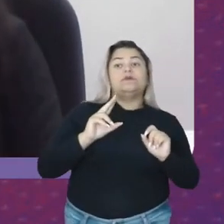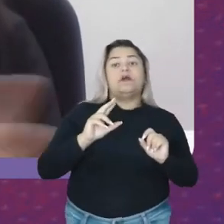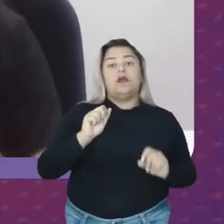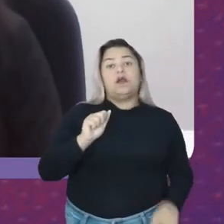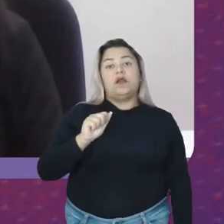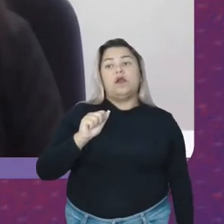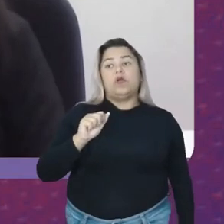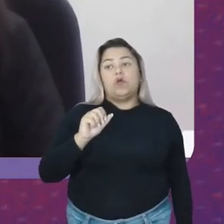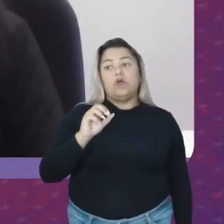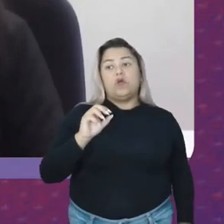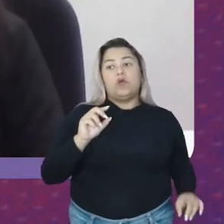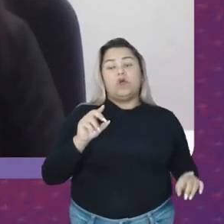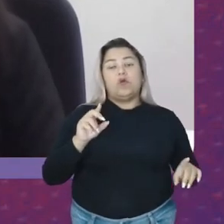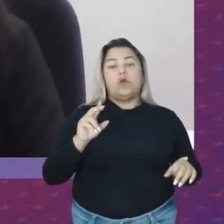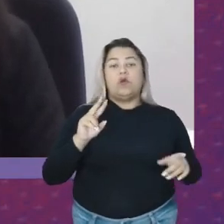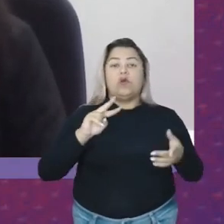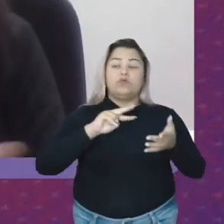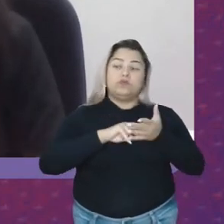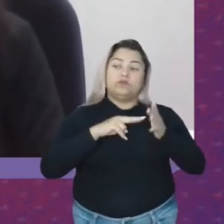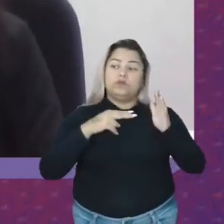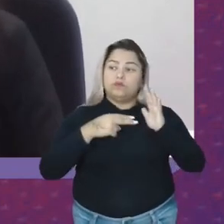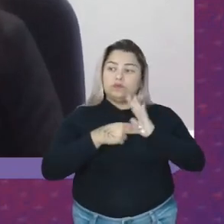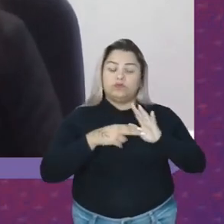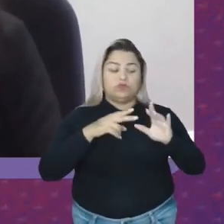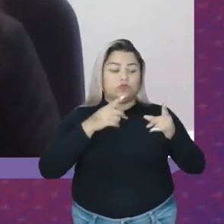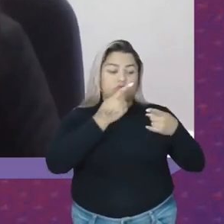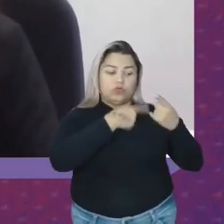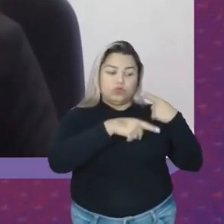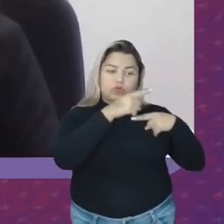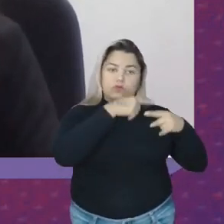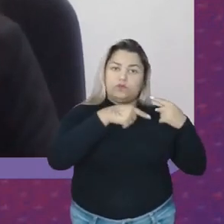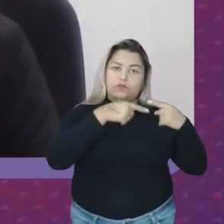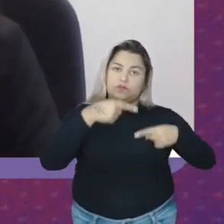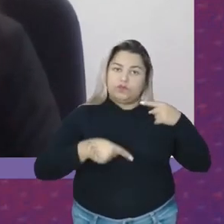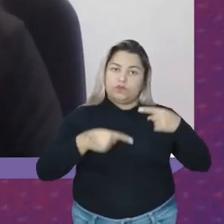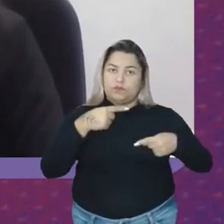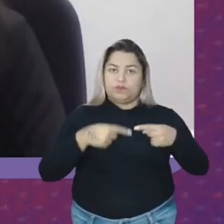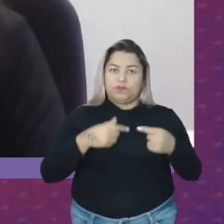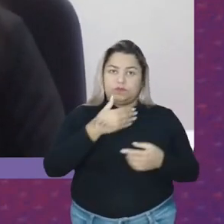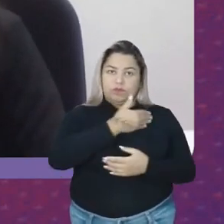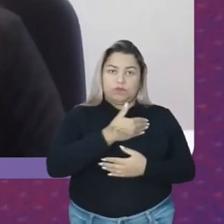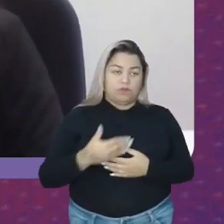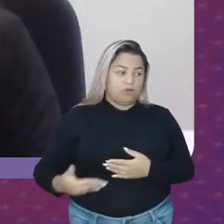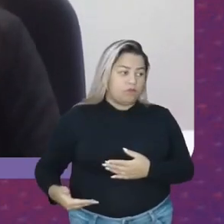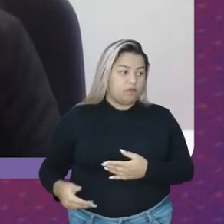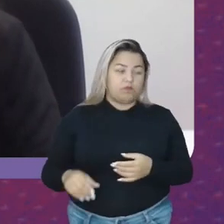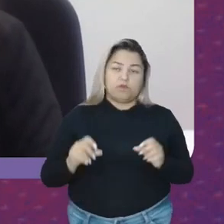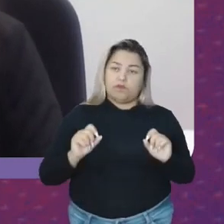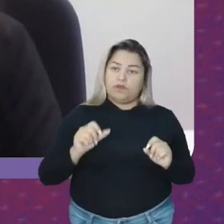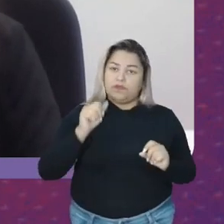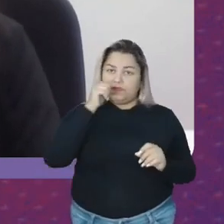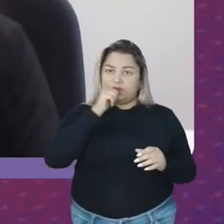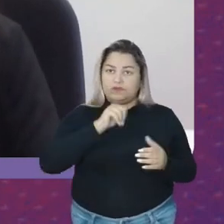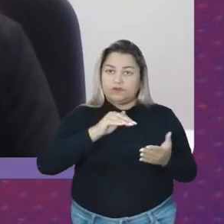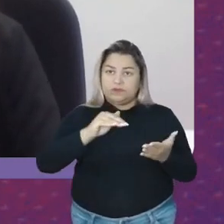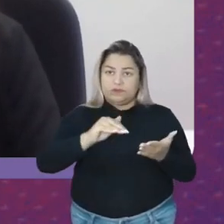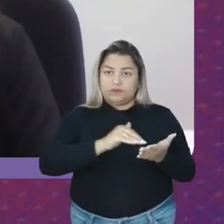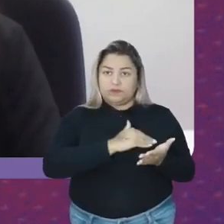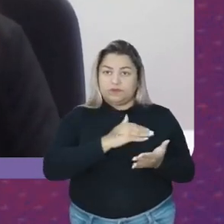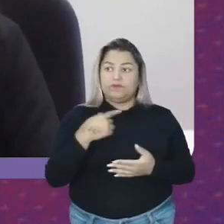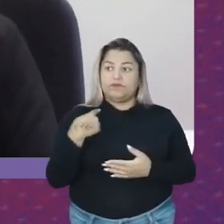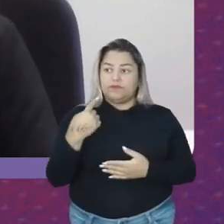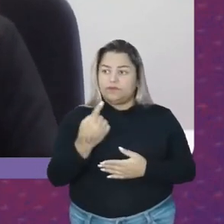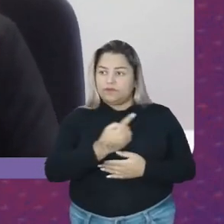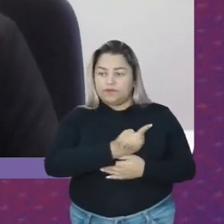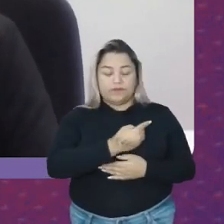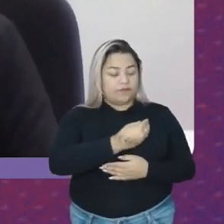na perspectiva de construção de políticas públicas. Secretárias, né, nós estamos